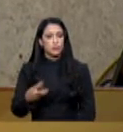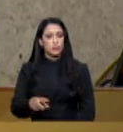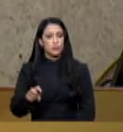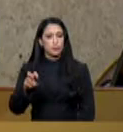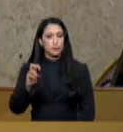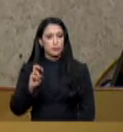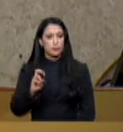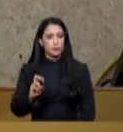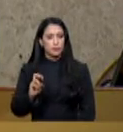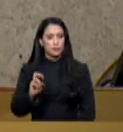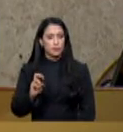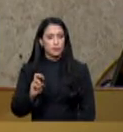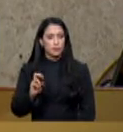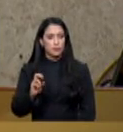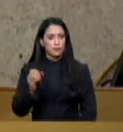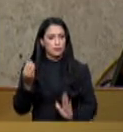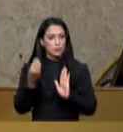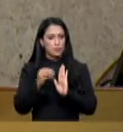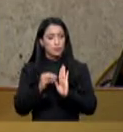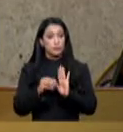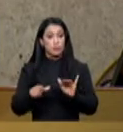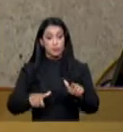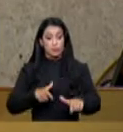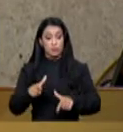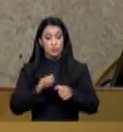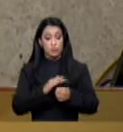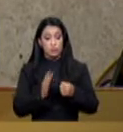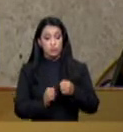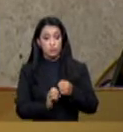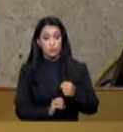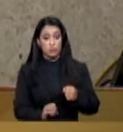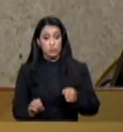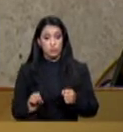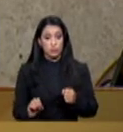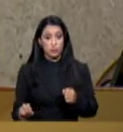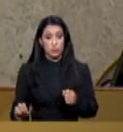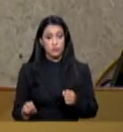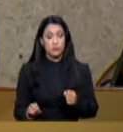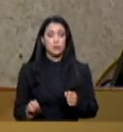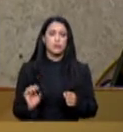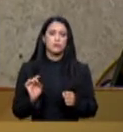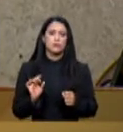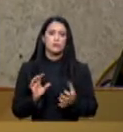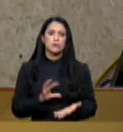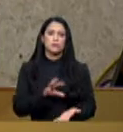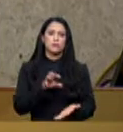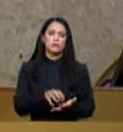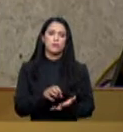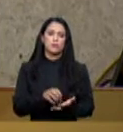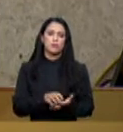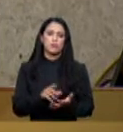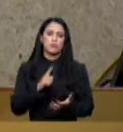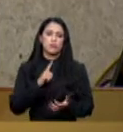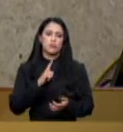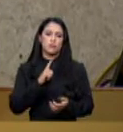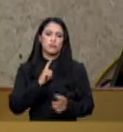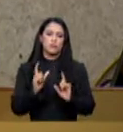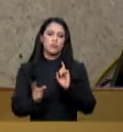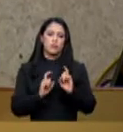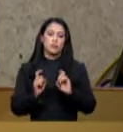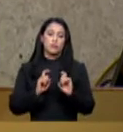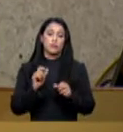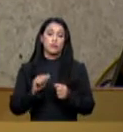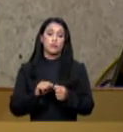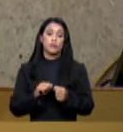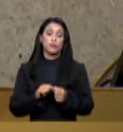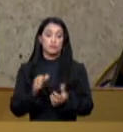11.445, ela estipulava a prestação de serviço de saneamento básico por entidade que não integra a administração titular, depende de